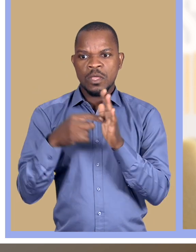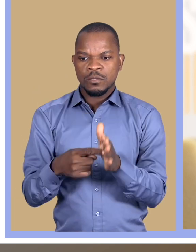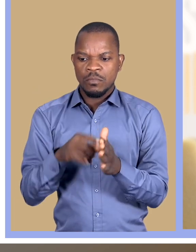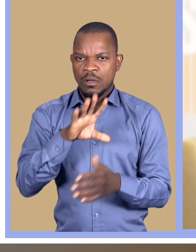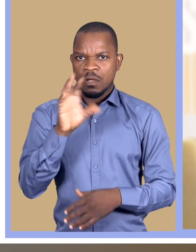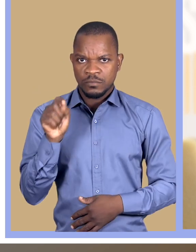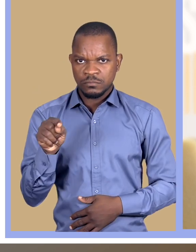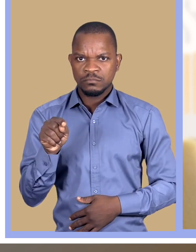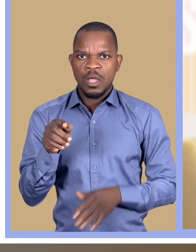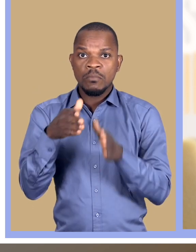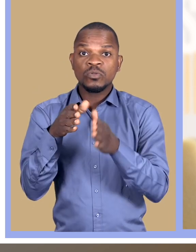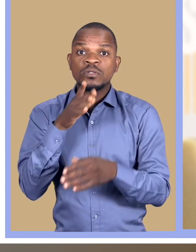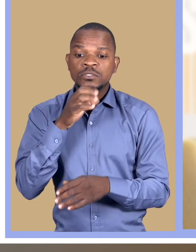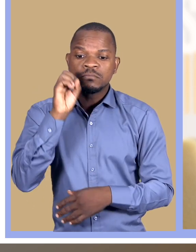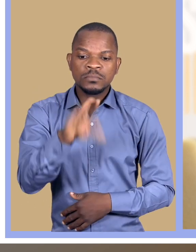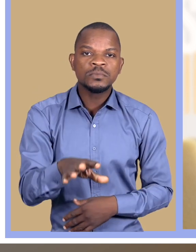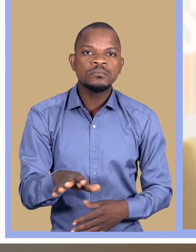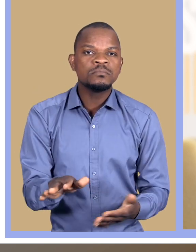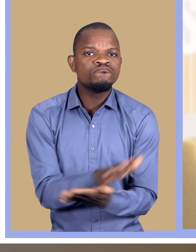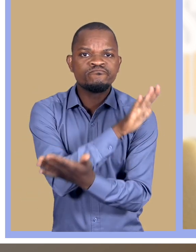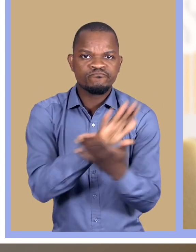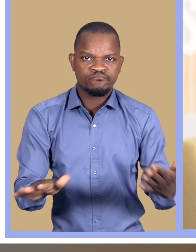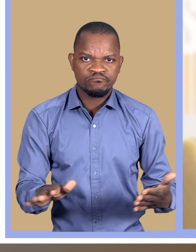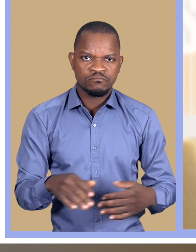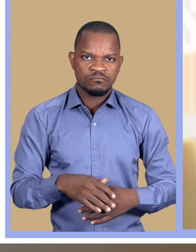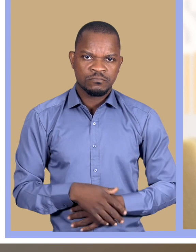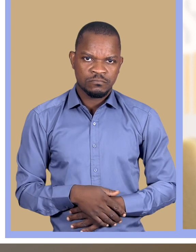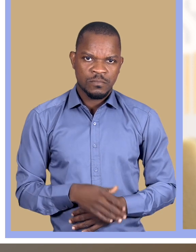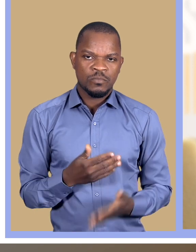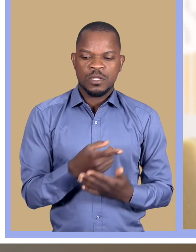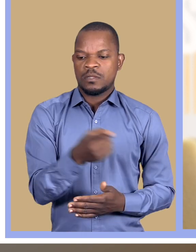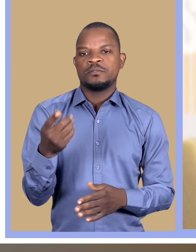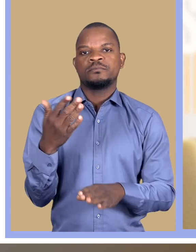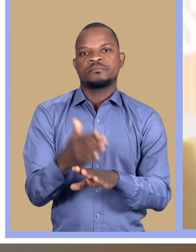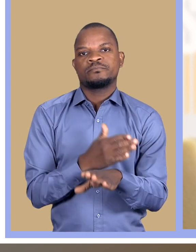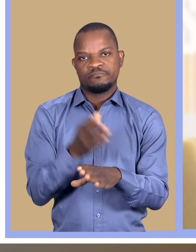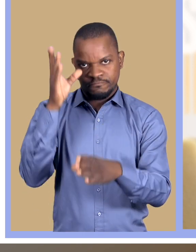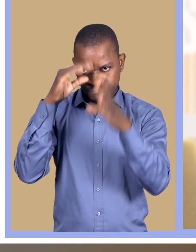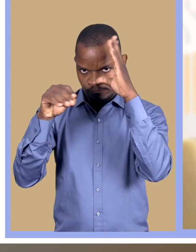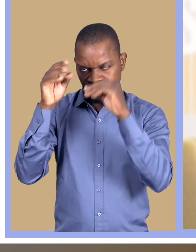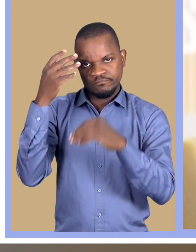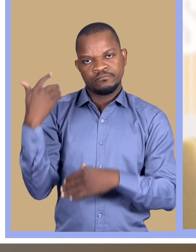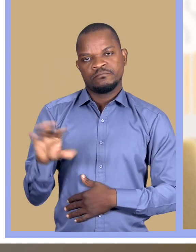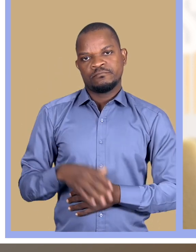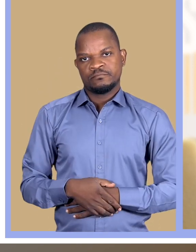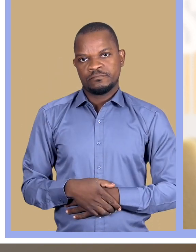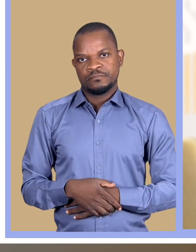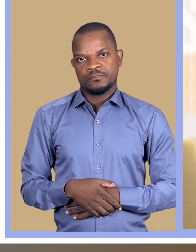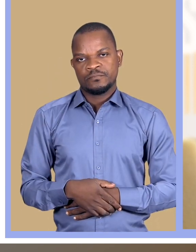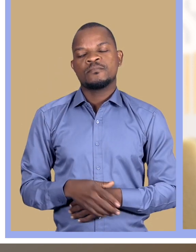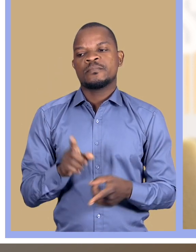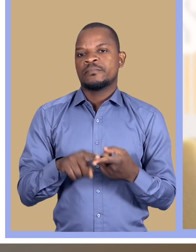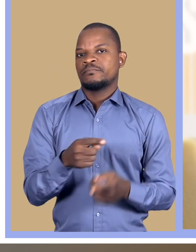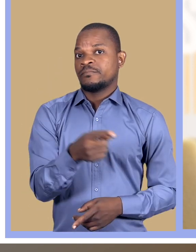chão. Porque sabe, primeiro, é educado para não deitar. Segundo, porque sabe que toda uma estrutura